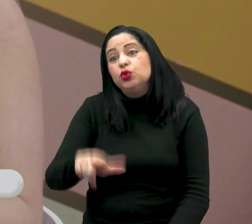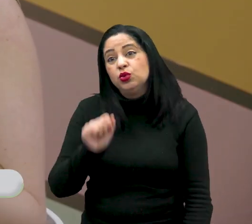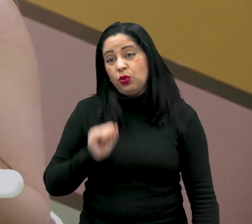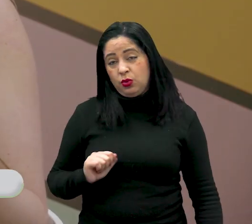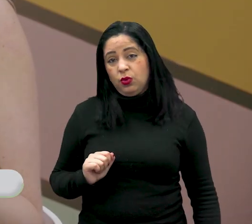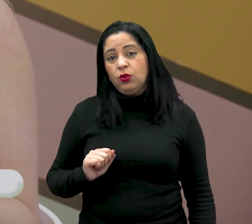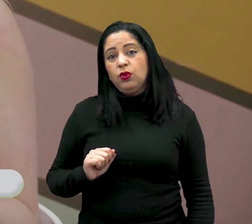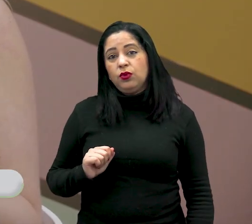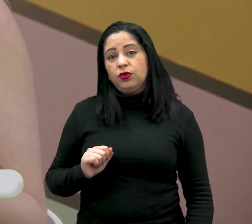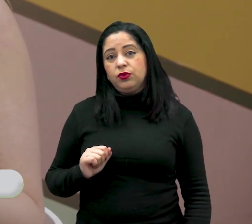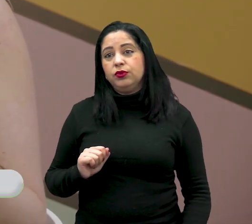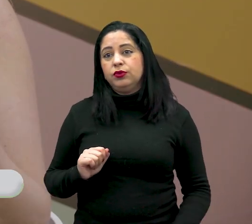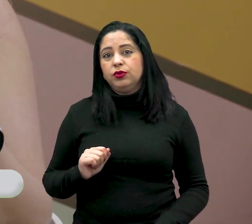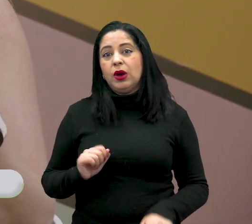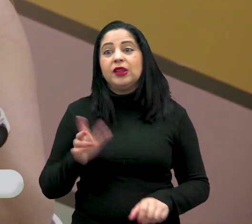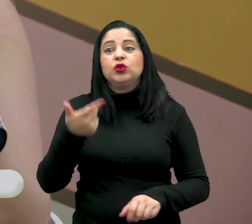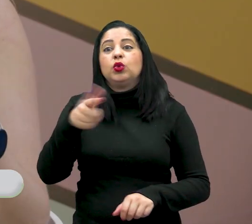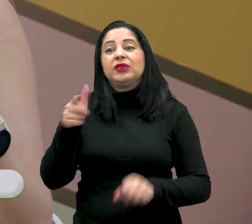faz uma apreensão,